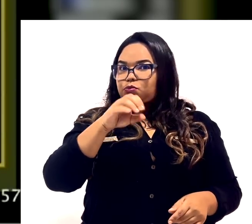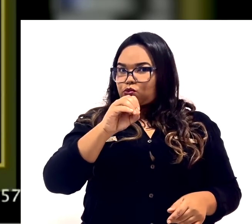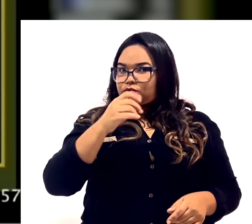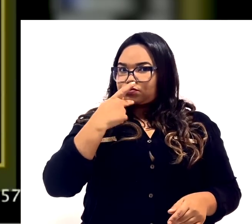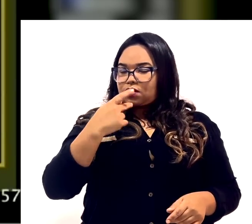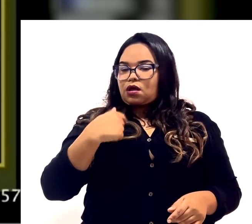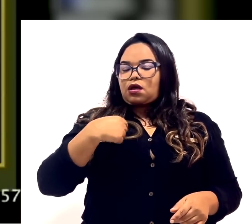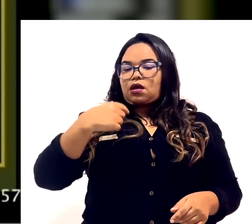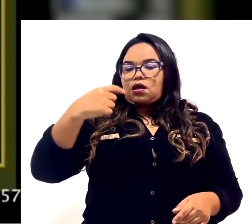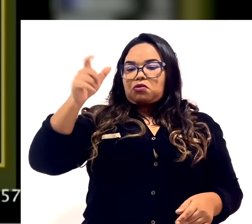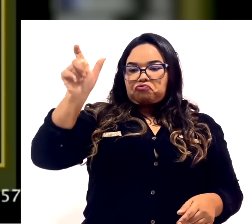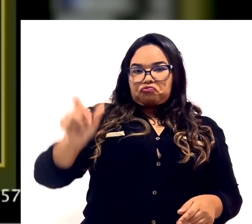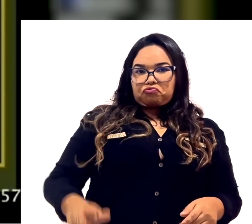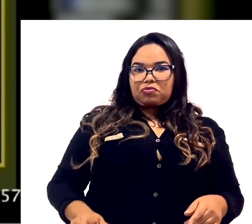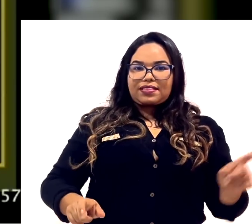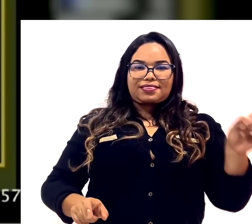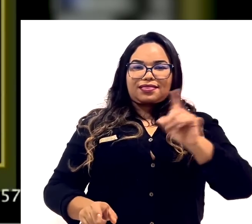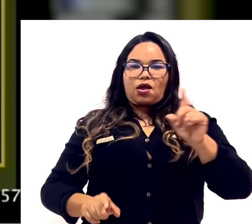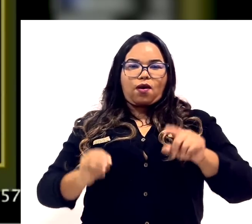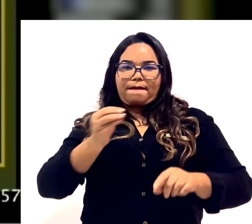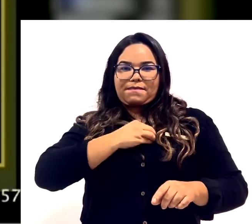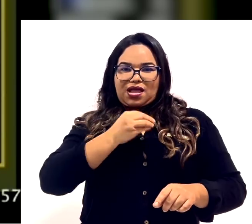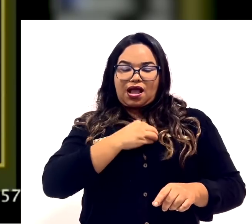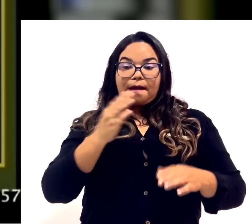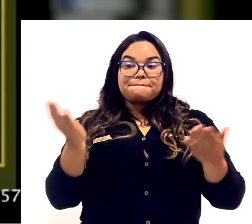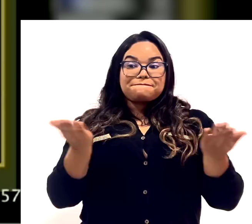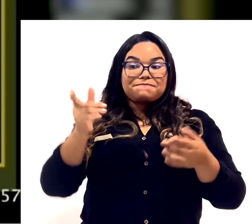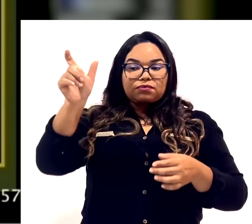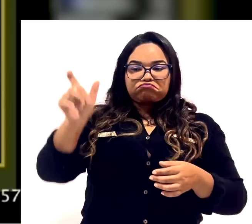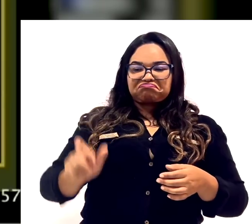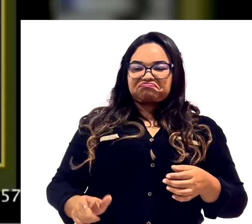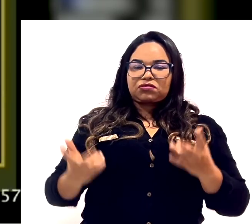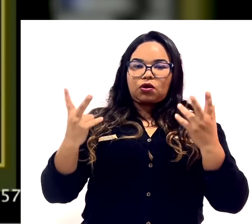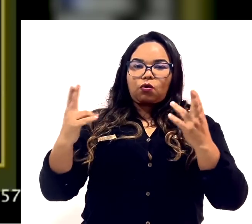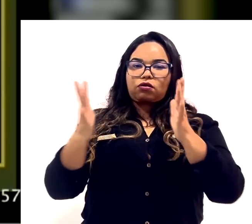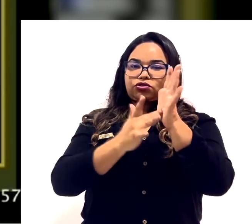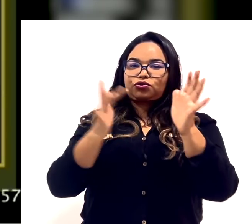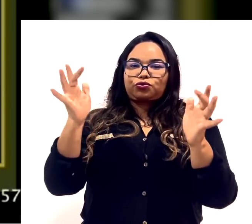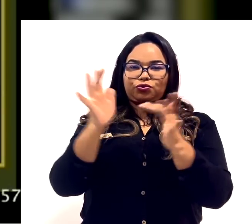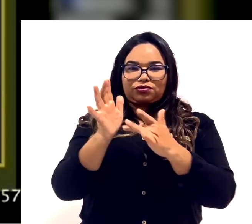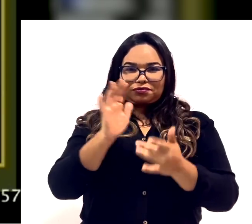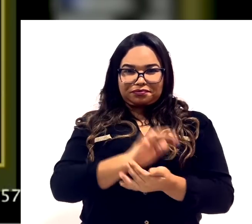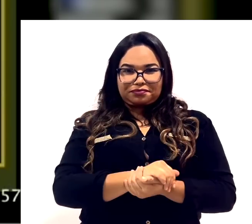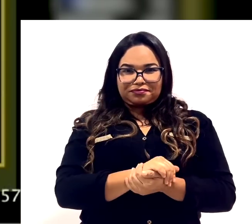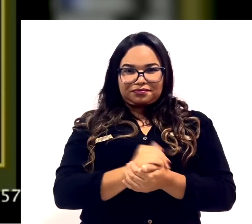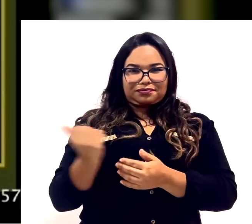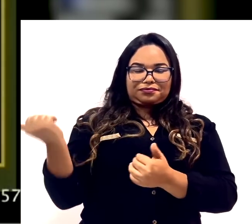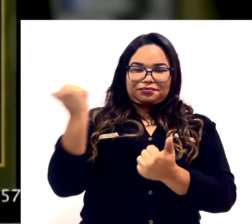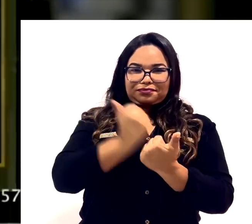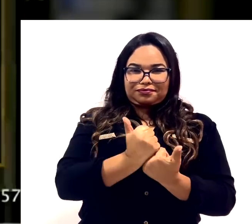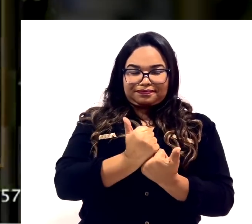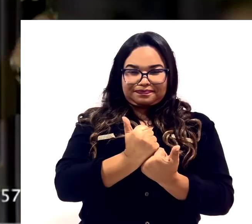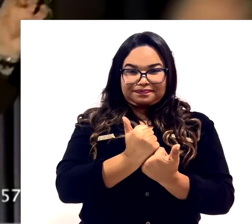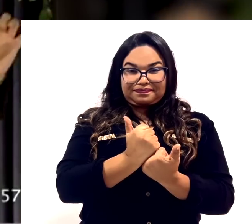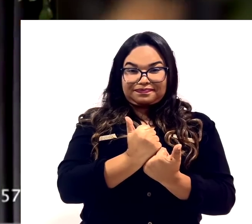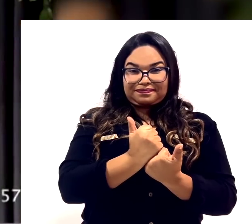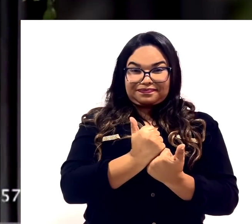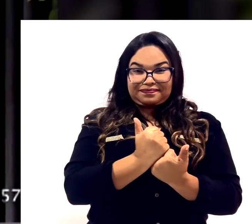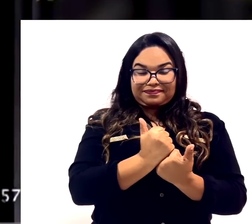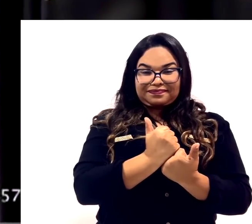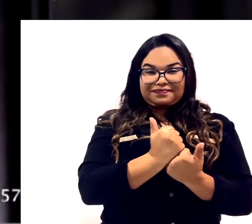Ele já não é um homem pecaminoso, filho de Adão, mas um alter Christus, um outro Cristo, no lugar de